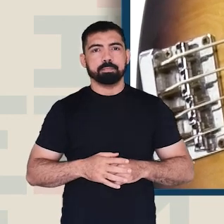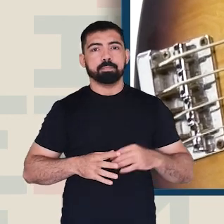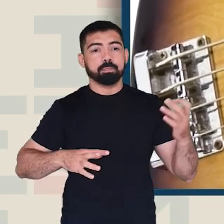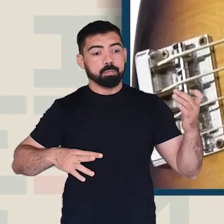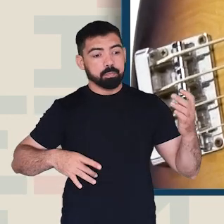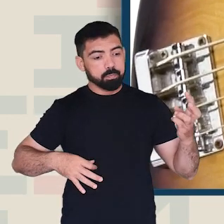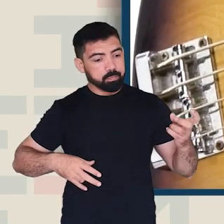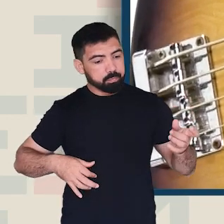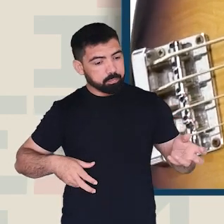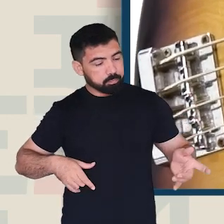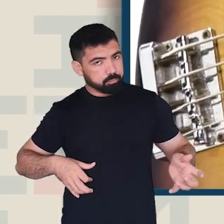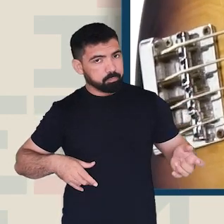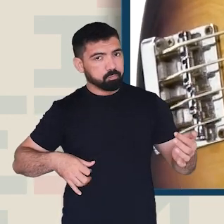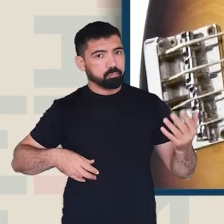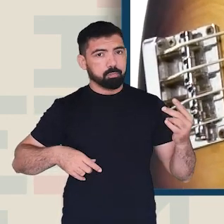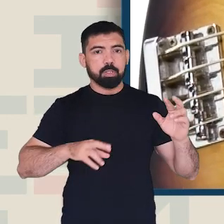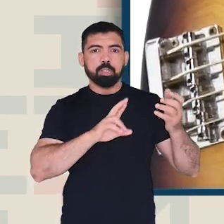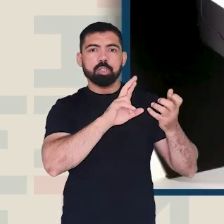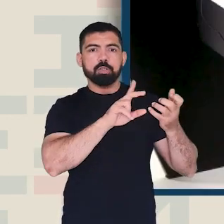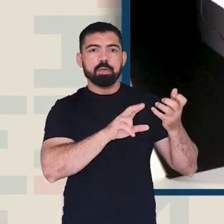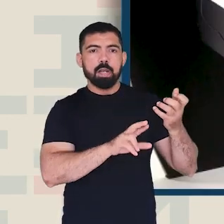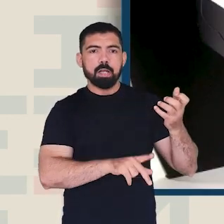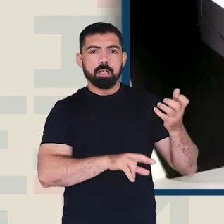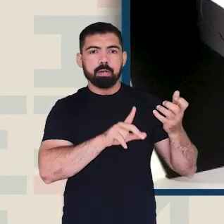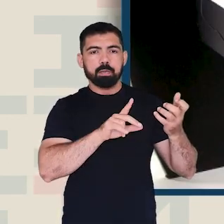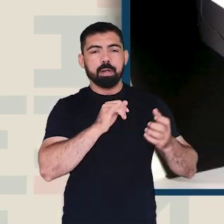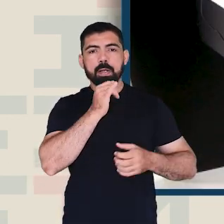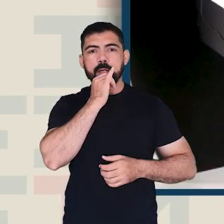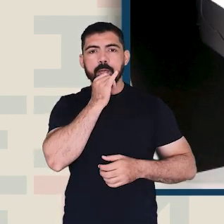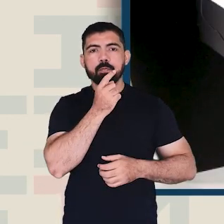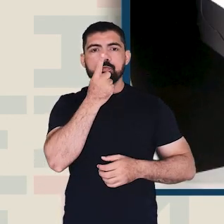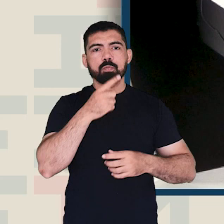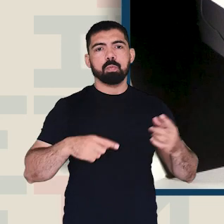notas diferentes o tempo todo. E não enfatiza tipo